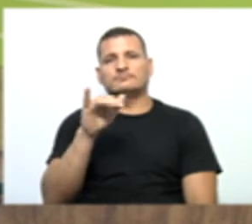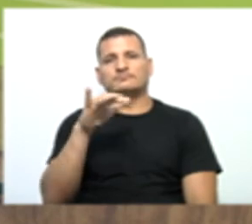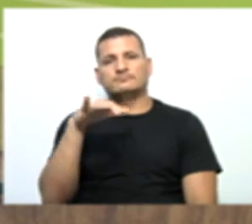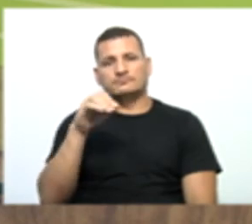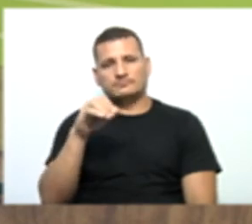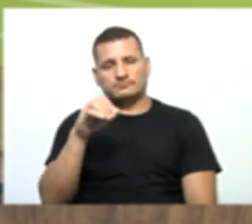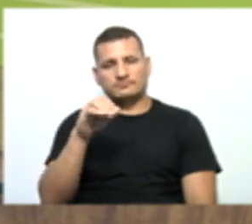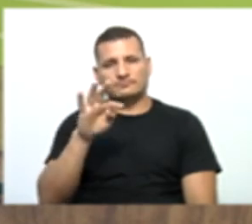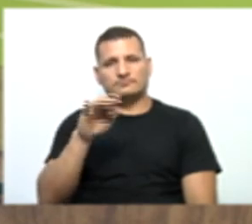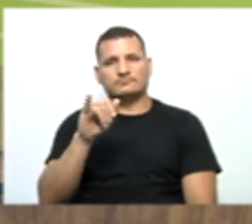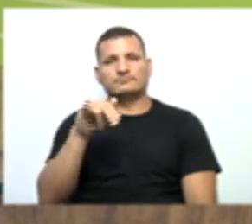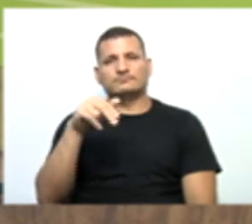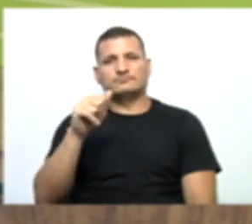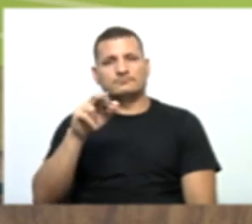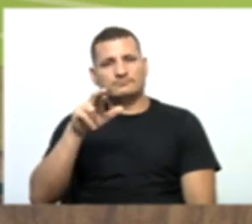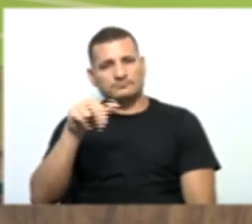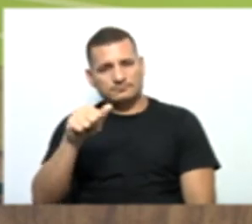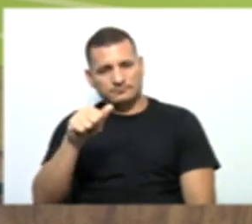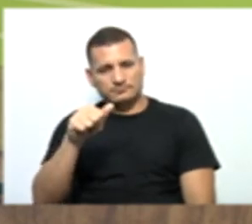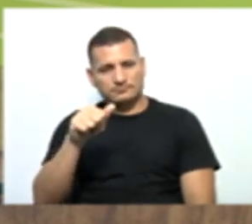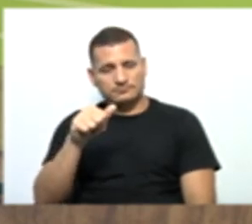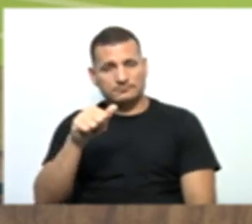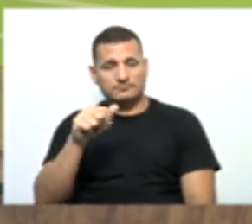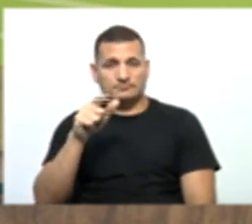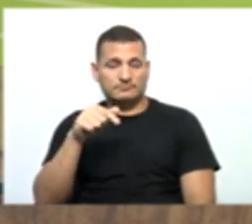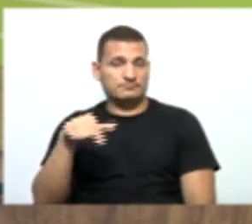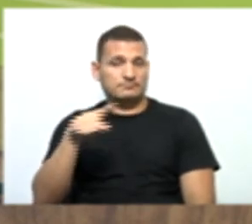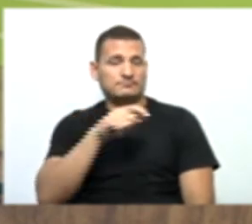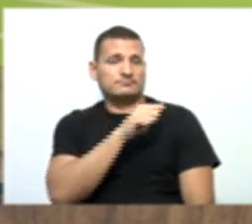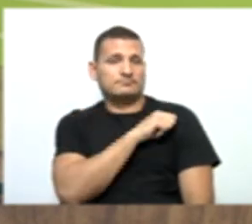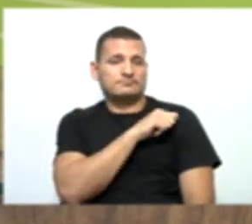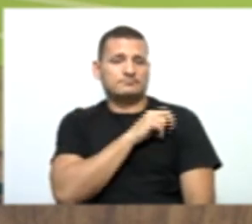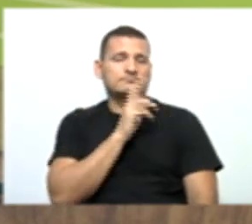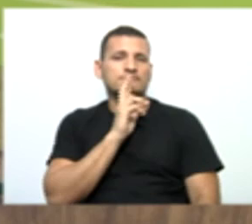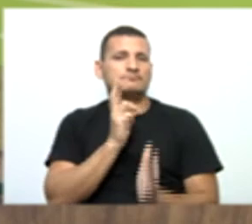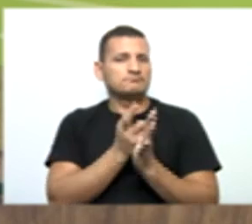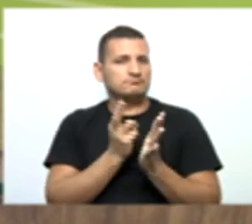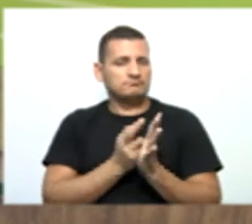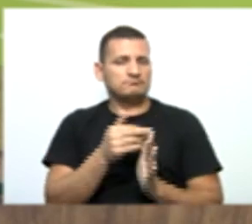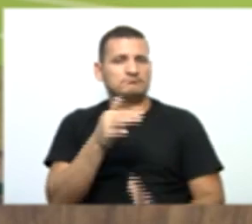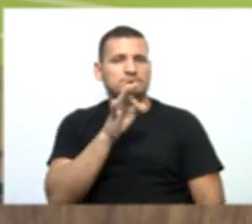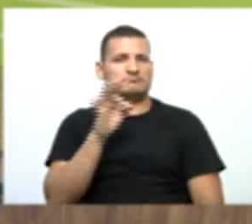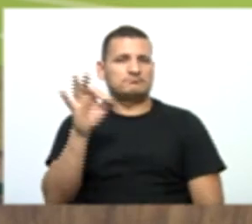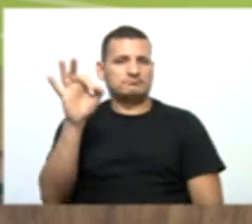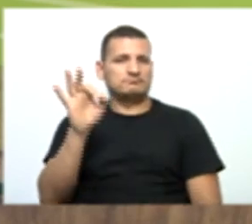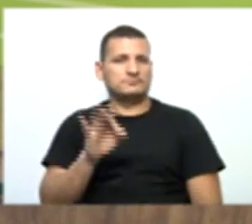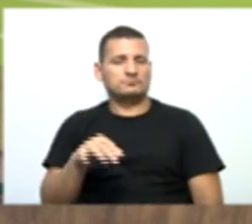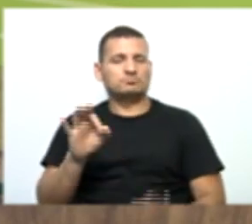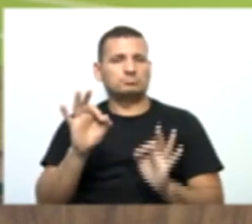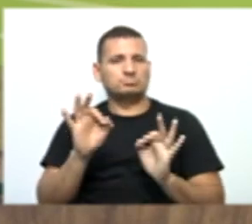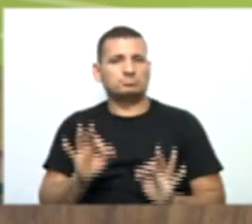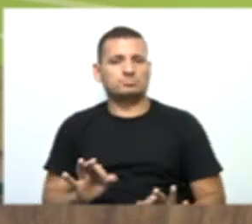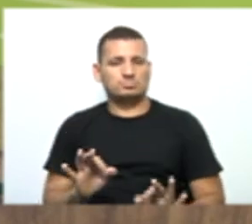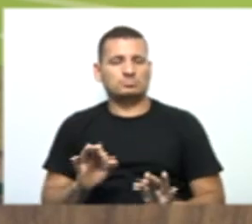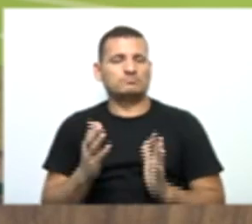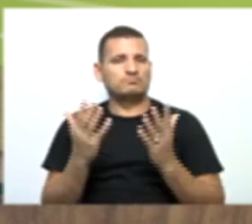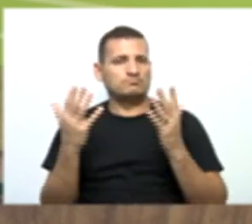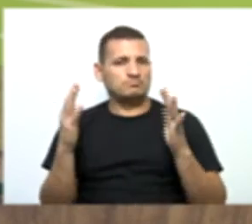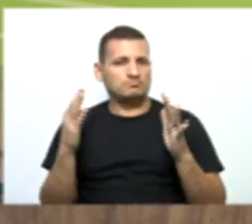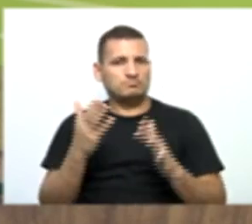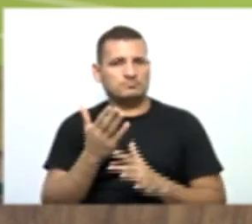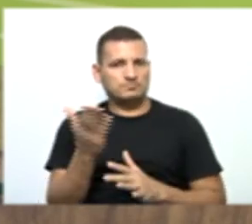Ruth. Foram os alunos que responderam 100% corretamente as questões.